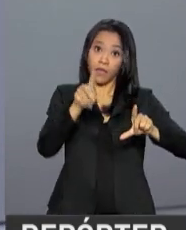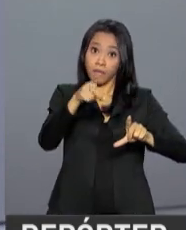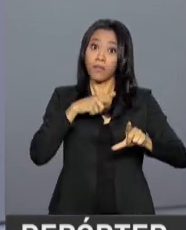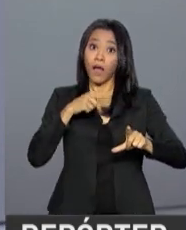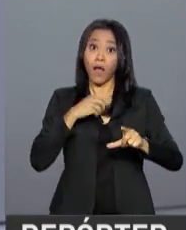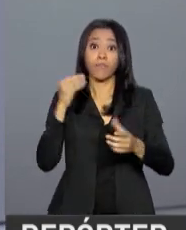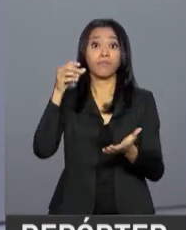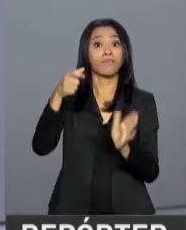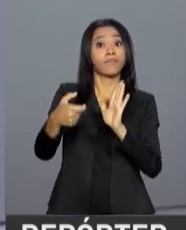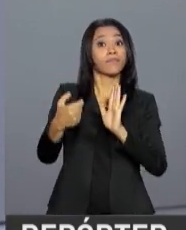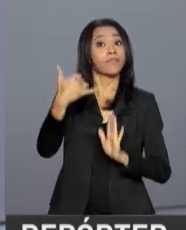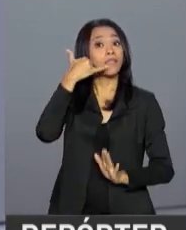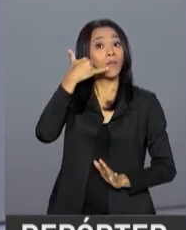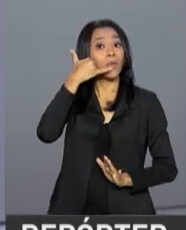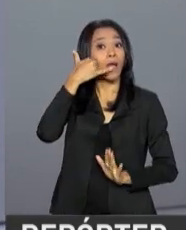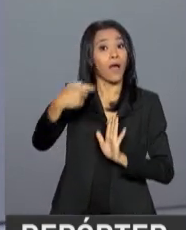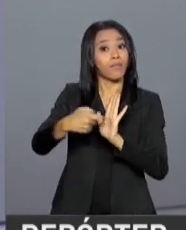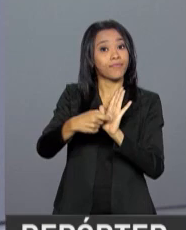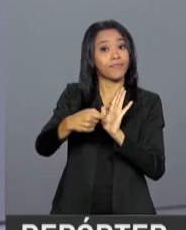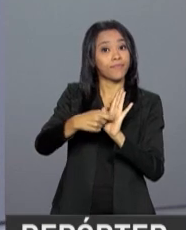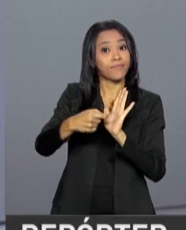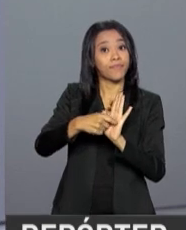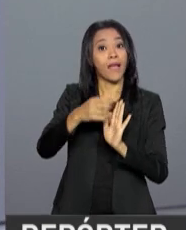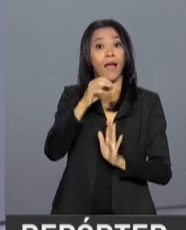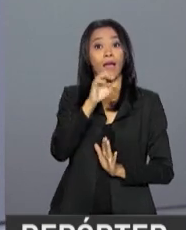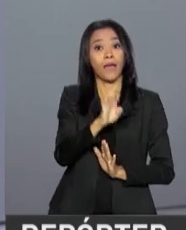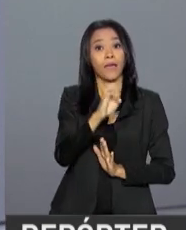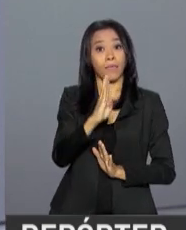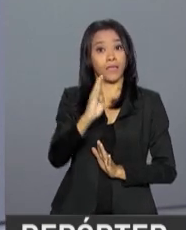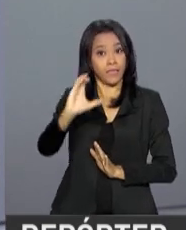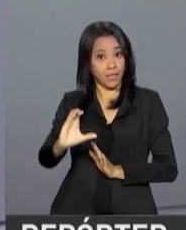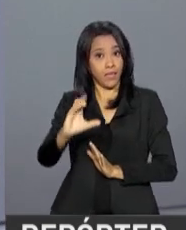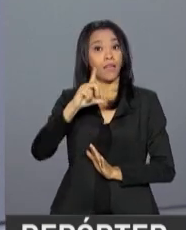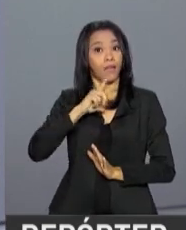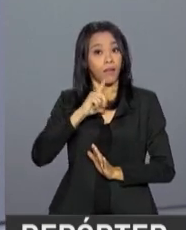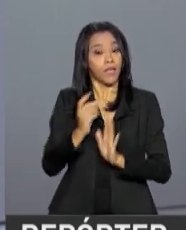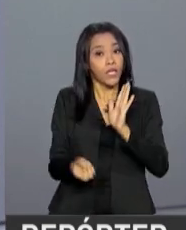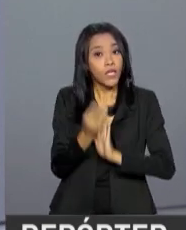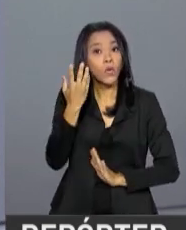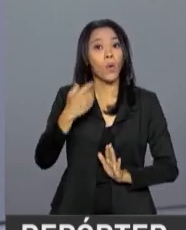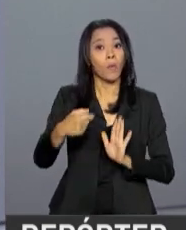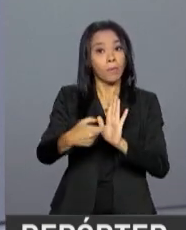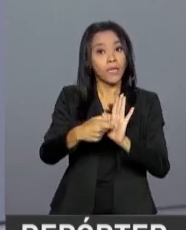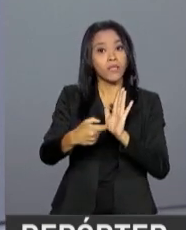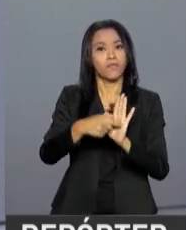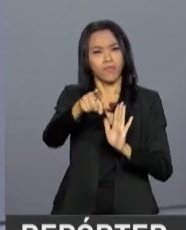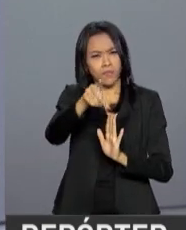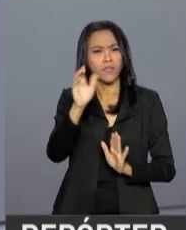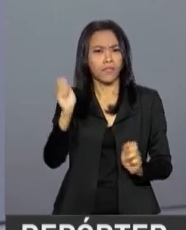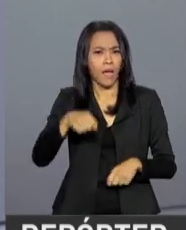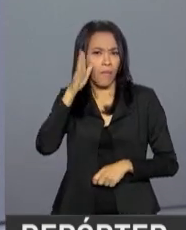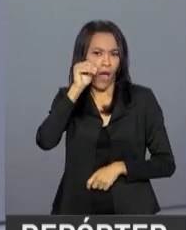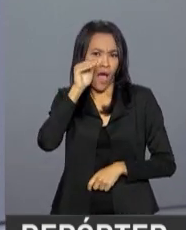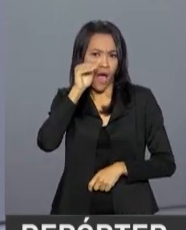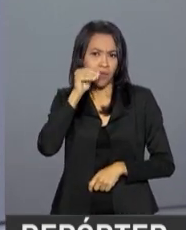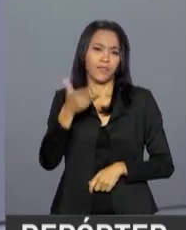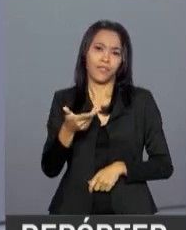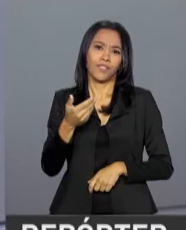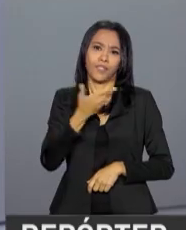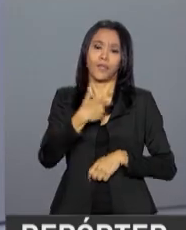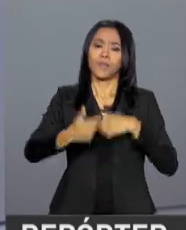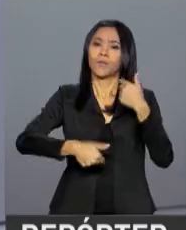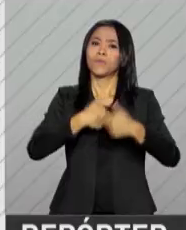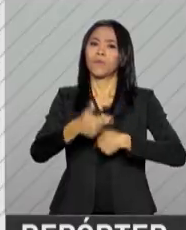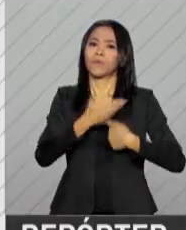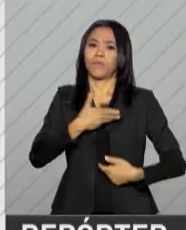disponível no celular. A empresa Brasil de Comunicação, a EBC, desenvolveu um aplicativo que permite acompanhar as atividades do governo federal.